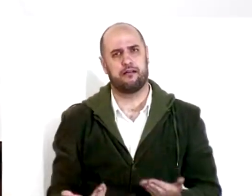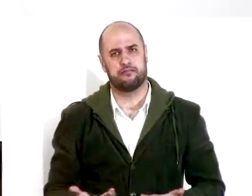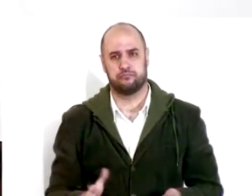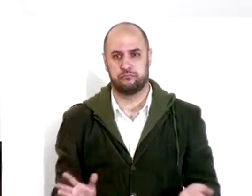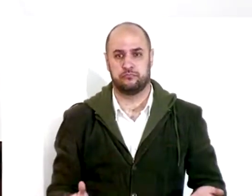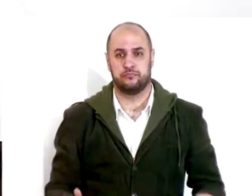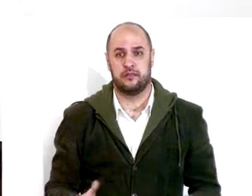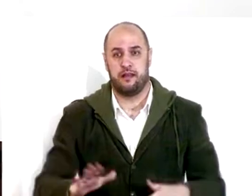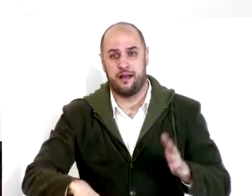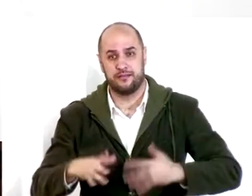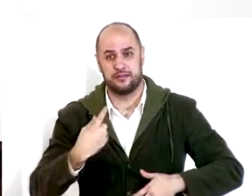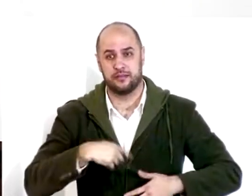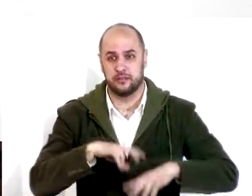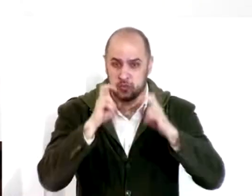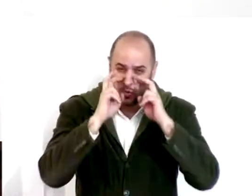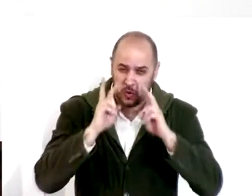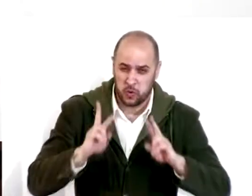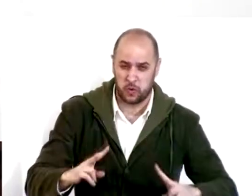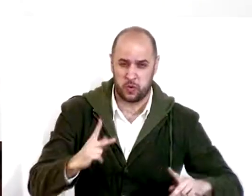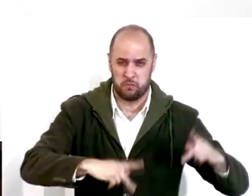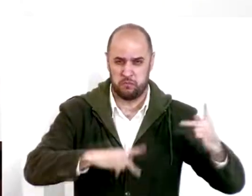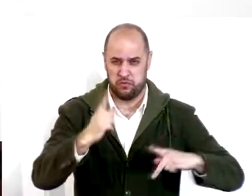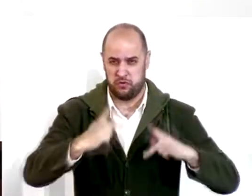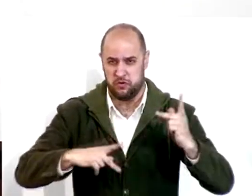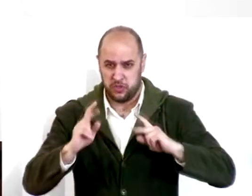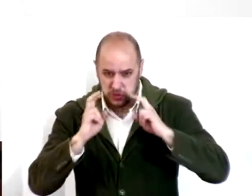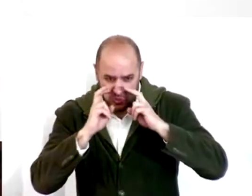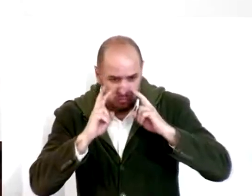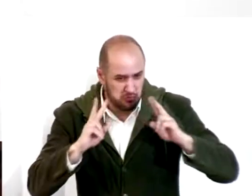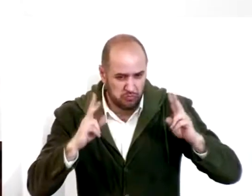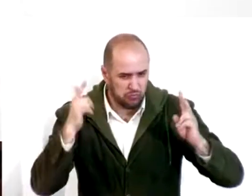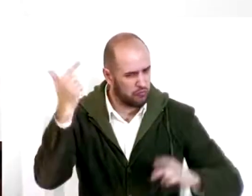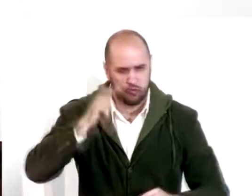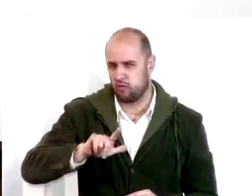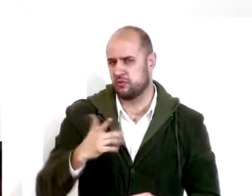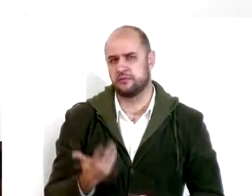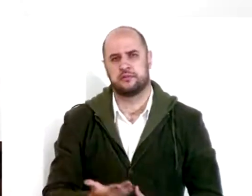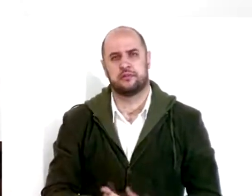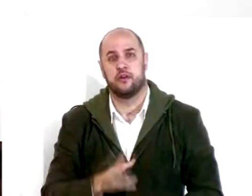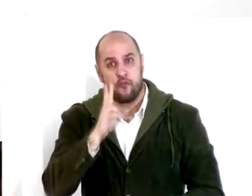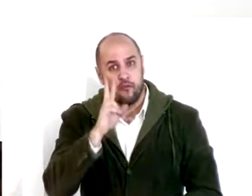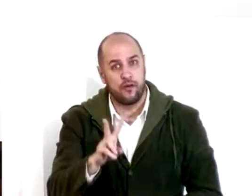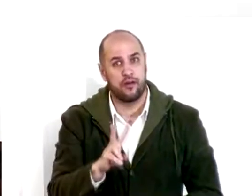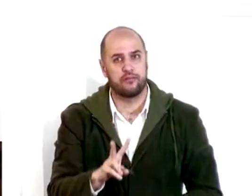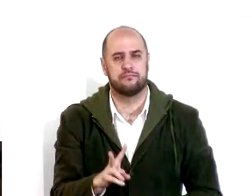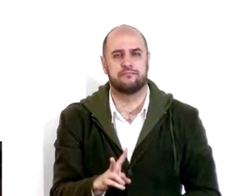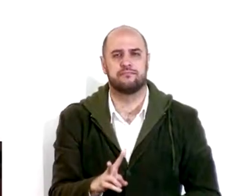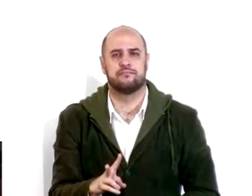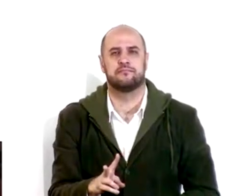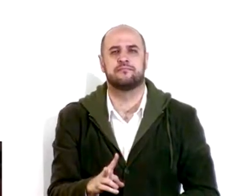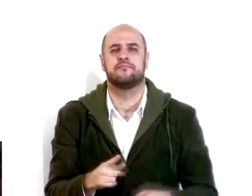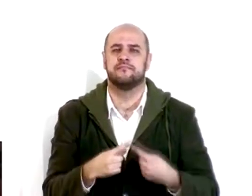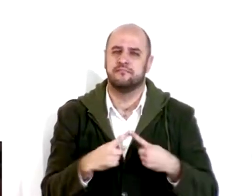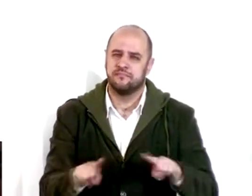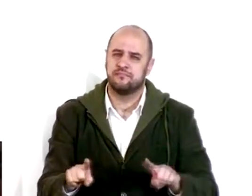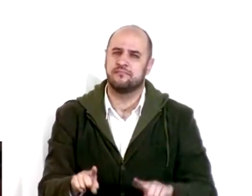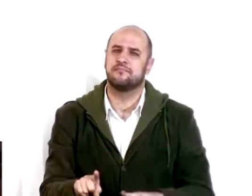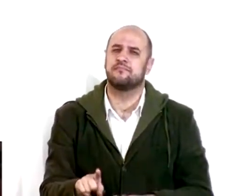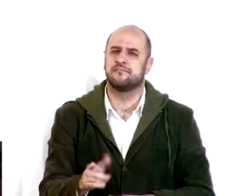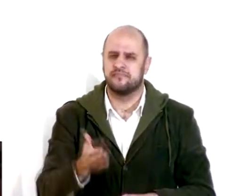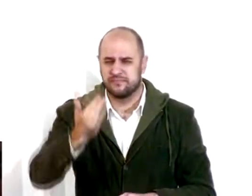nossas análises políticas não consigam enxergar isso, mas sejamos convencidos